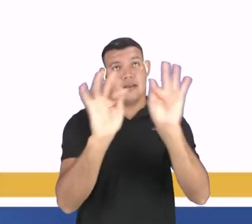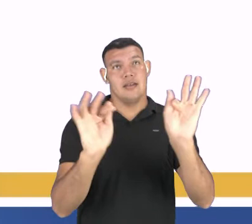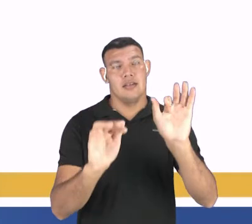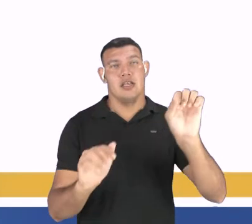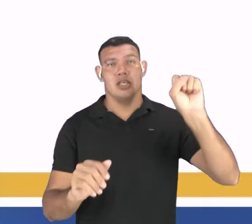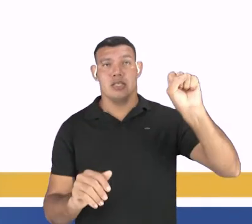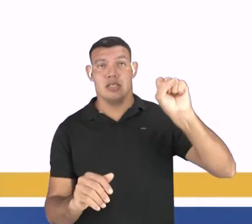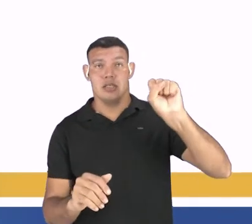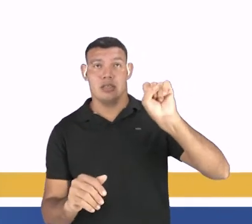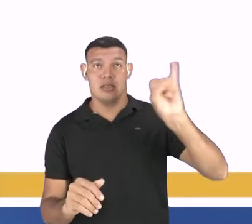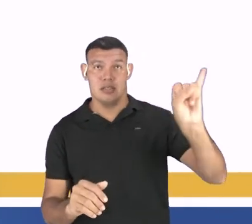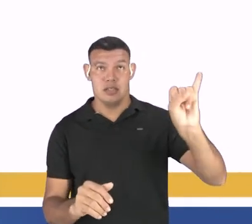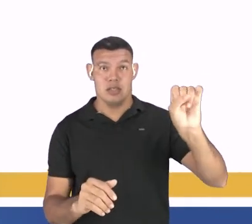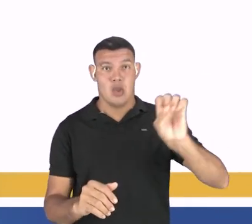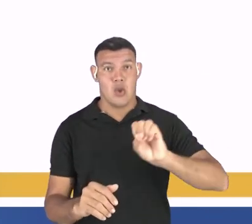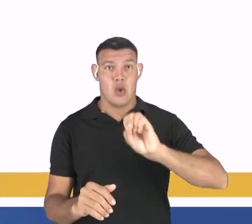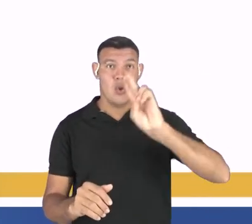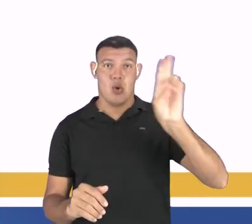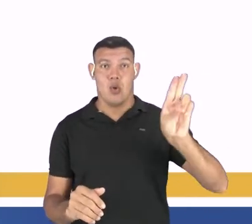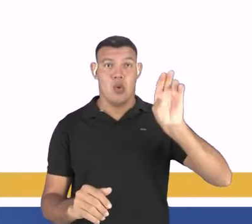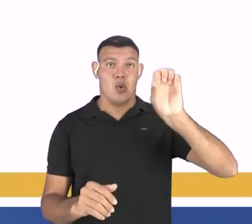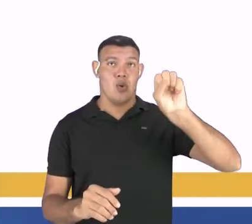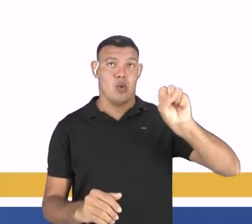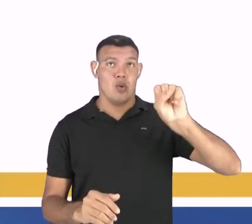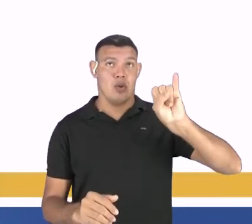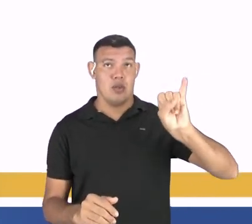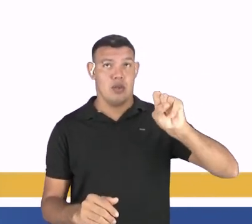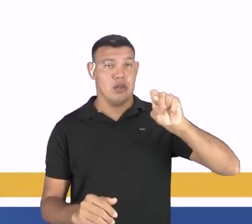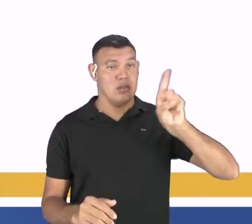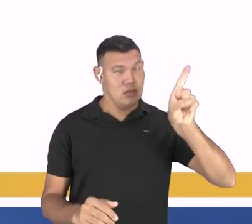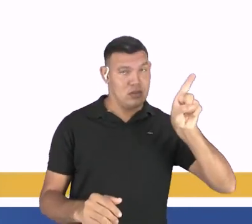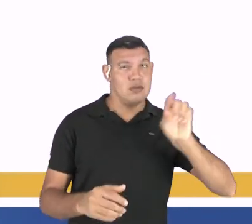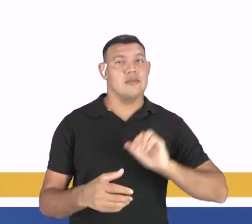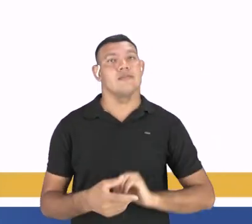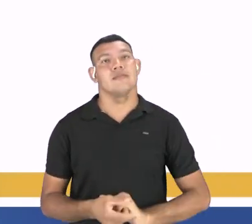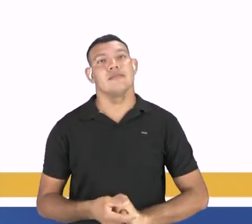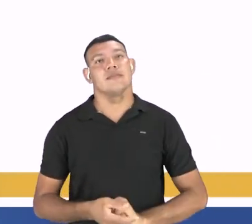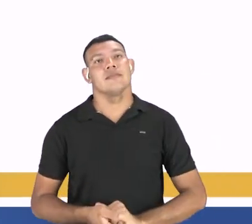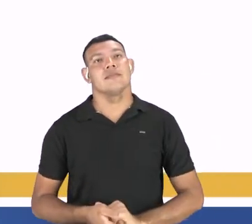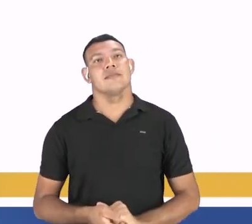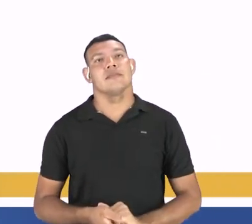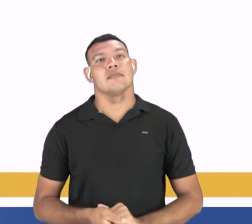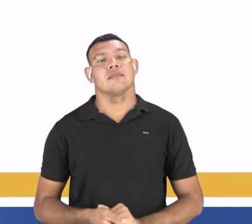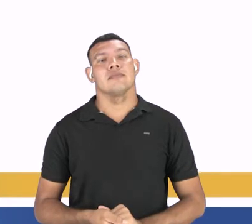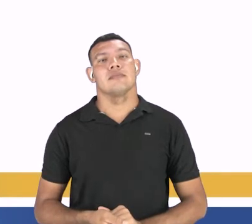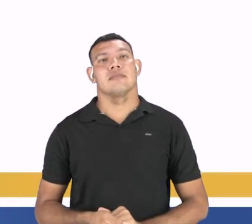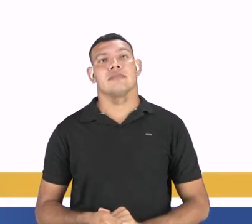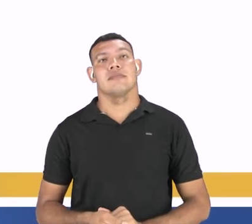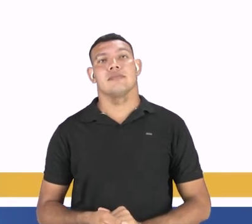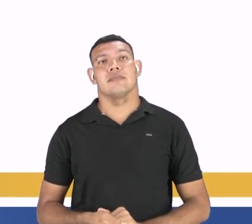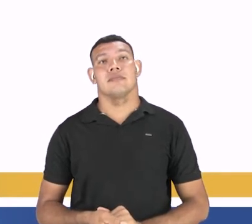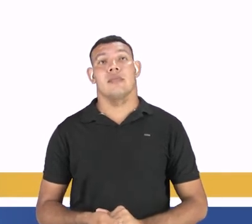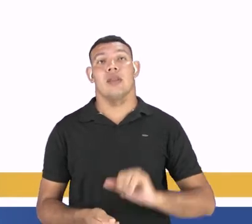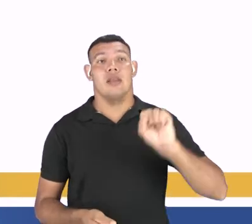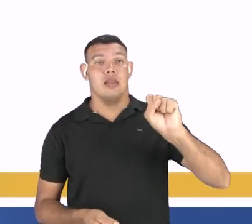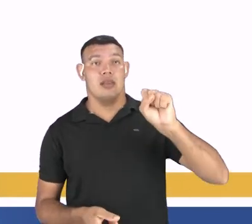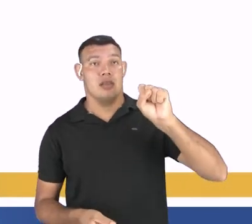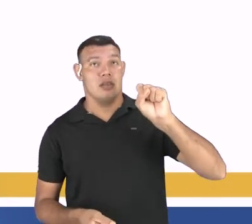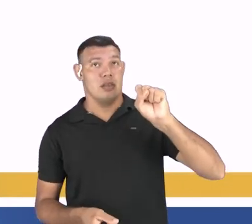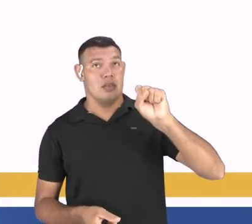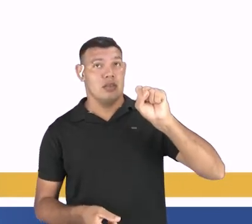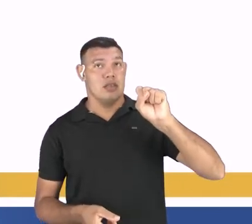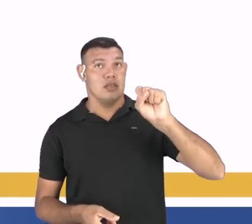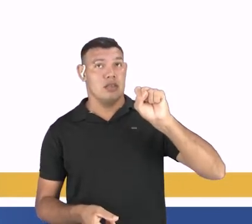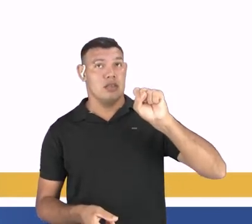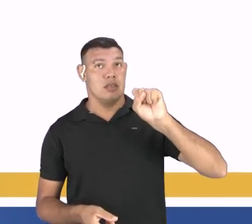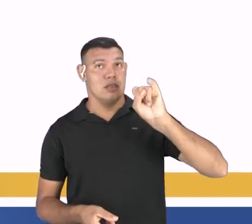Eita, como assim? Já esqueceu? Nós temos duas formas do si, com acento e sem acento. Que o si com acento significa uma coisa,